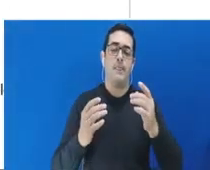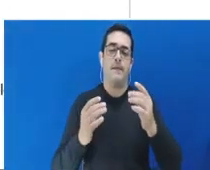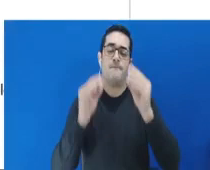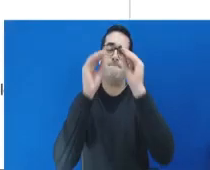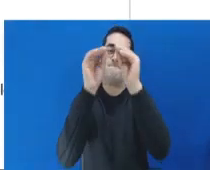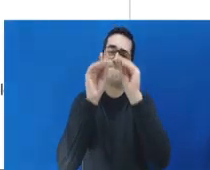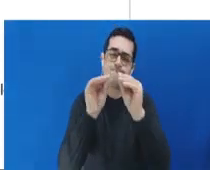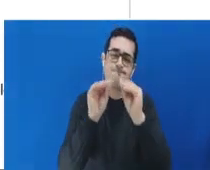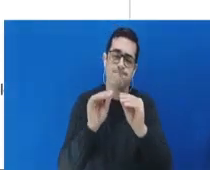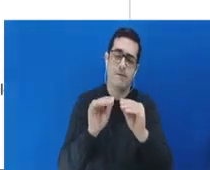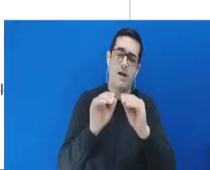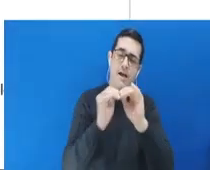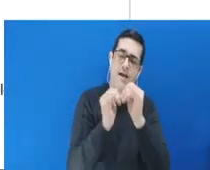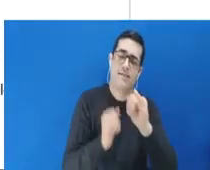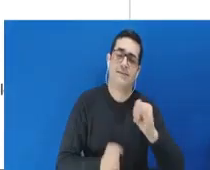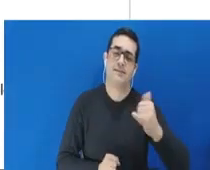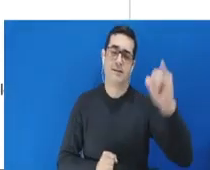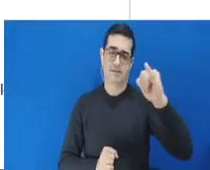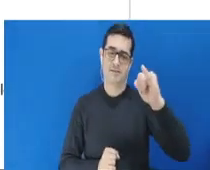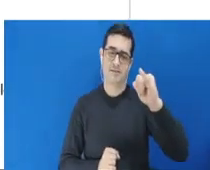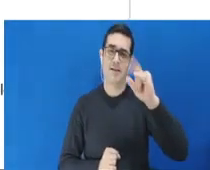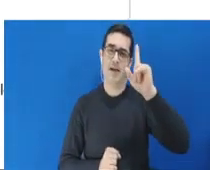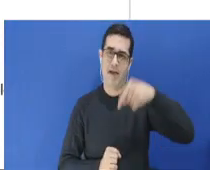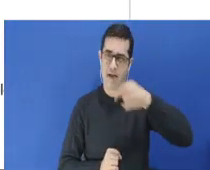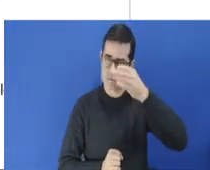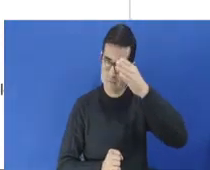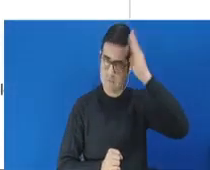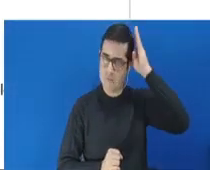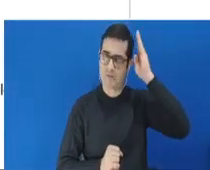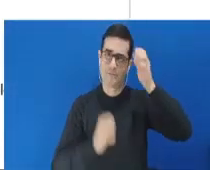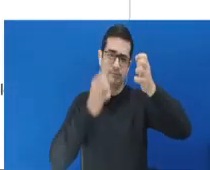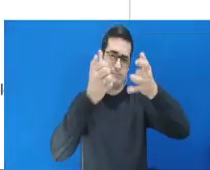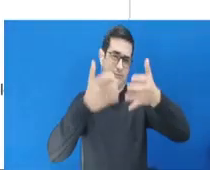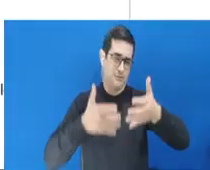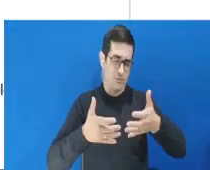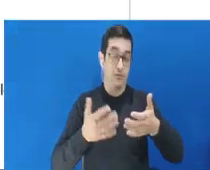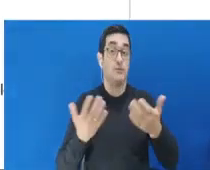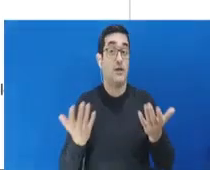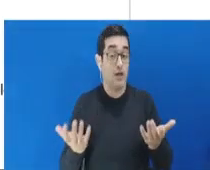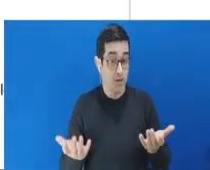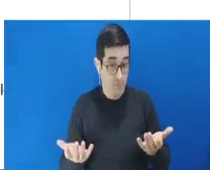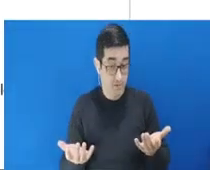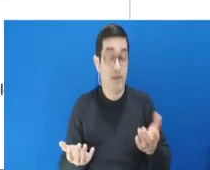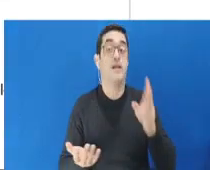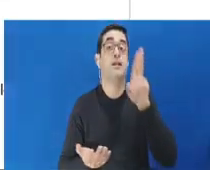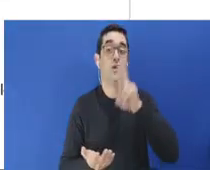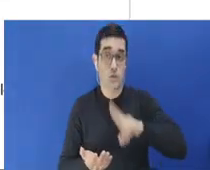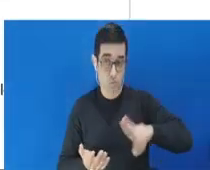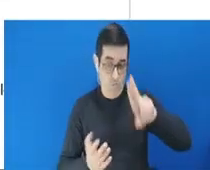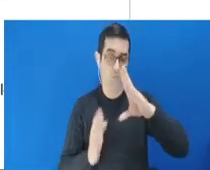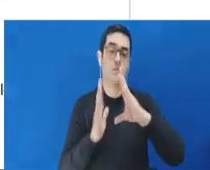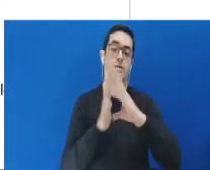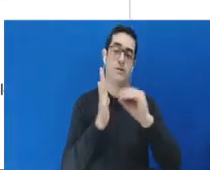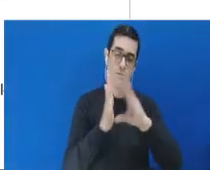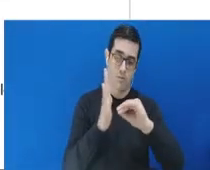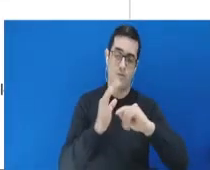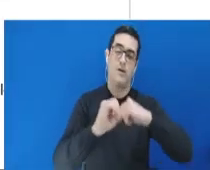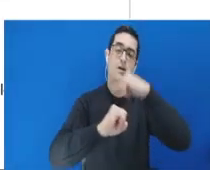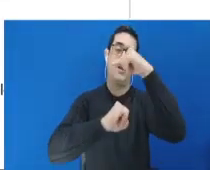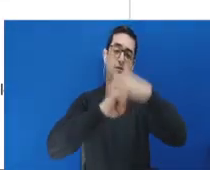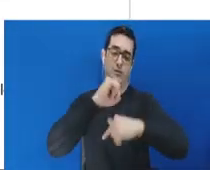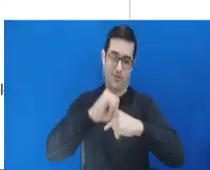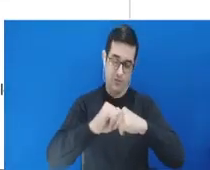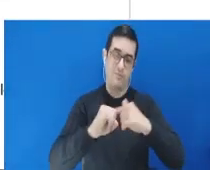energia não vem de Bohr. Bohr utiliza ela no modelo atômico. Isso sim foi uma novidade, mas